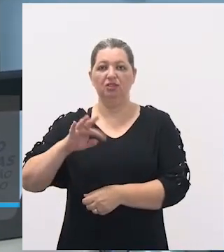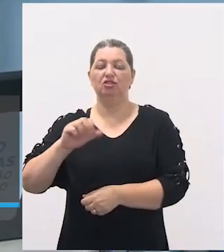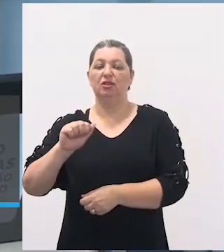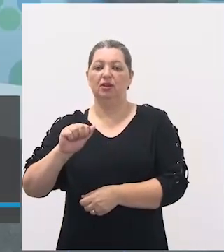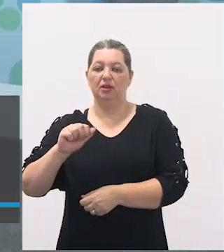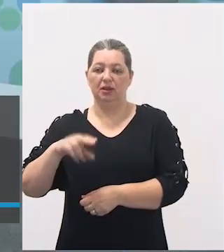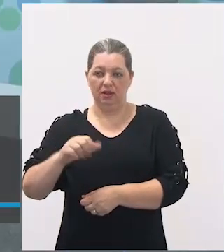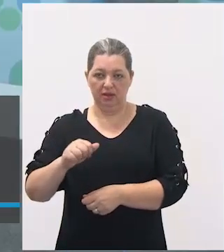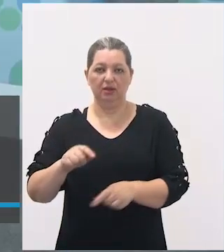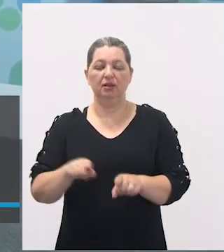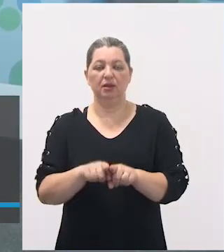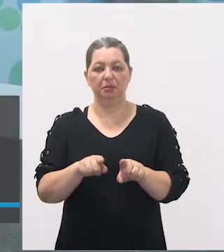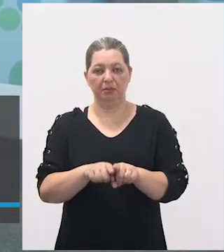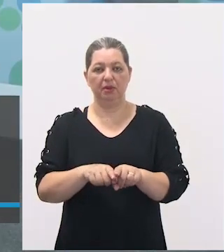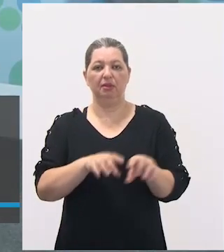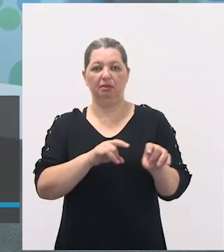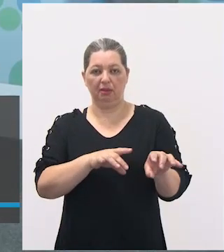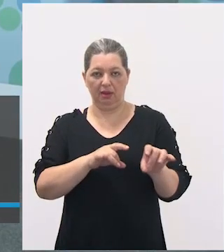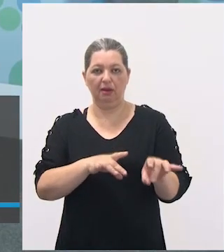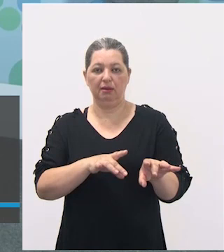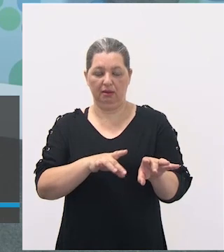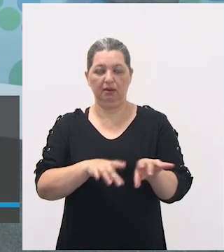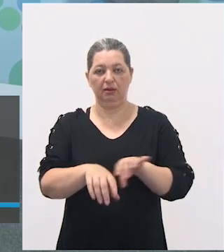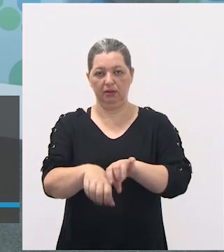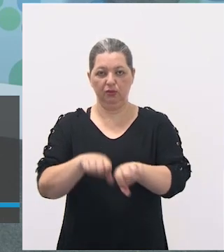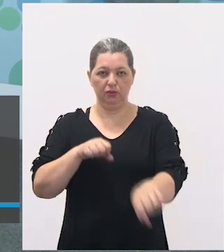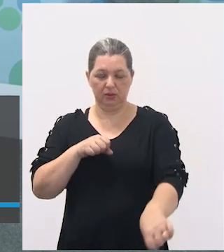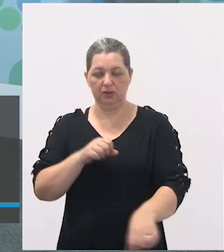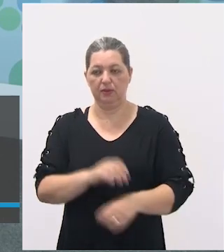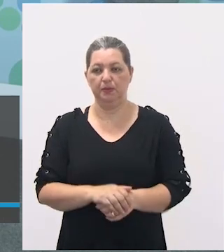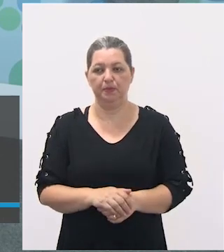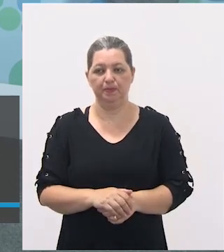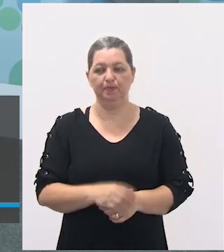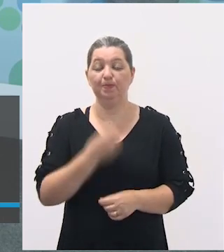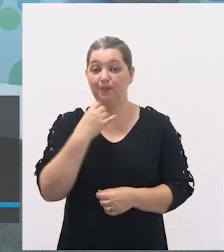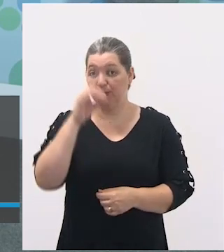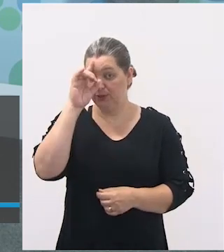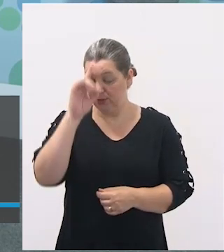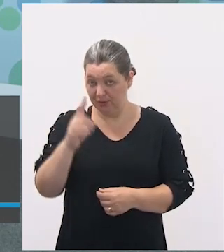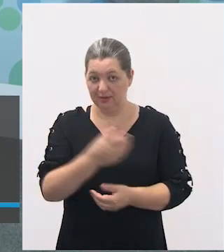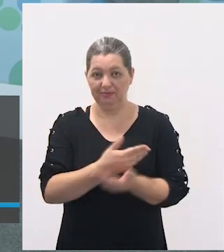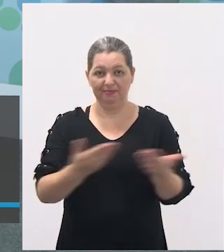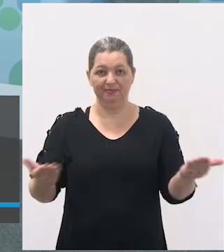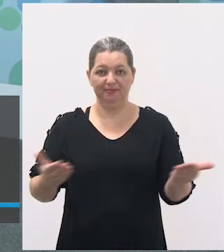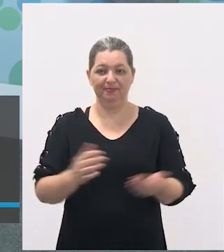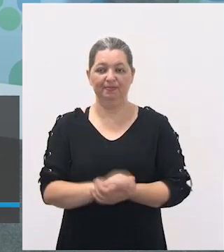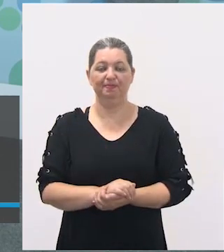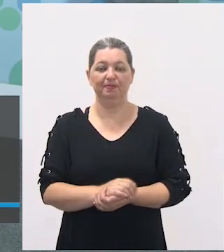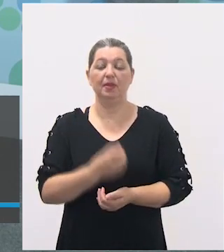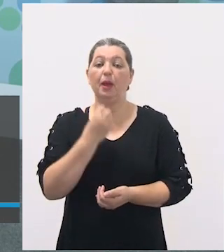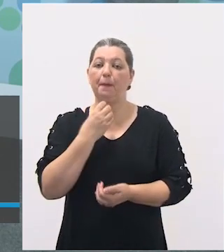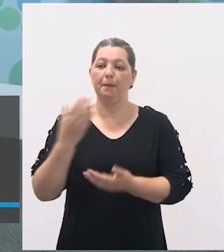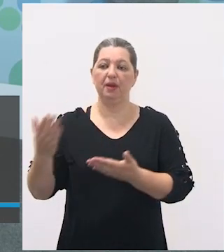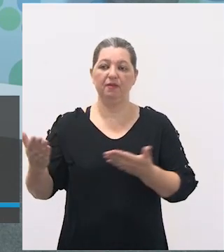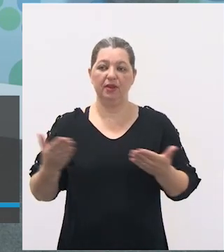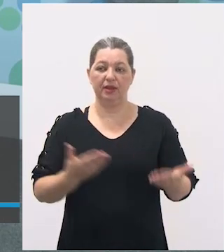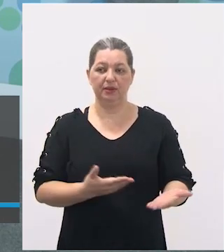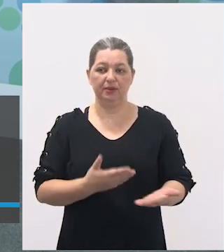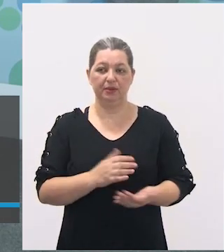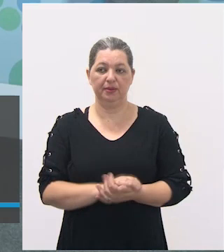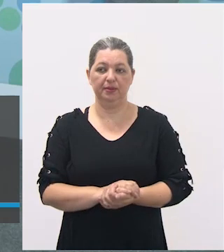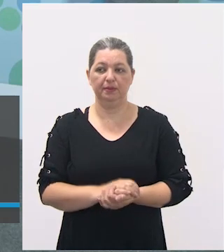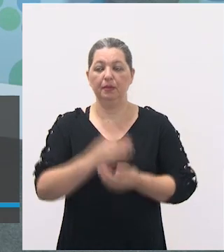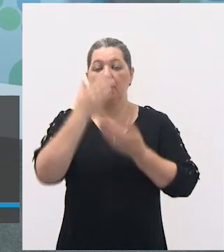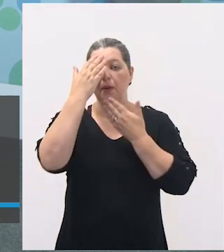acompanhamento formativo. Bom dia, Tatiana. Bom dia, Cristine, tudo bem? Bom dia a todos, sejam todos muito bem-vindos.